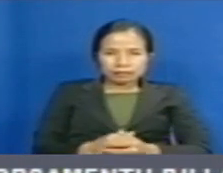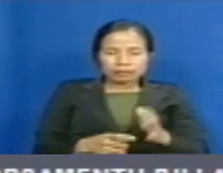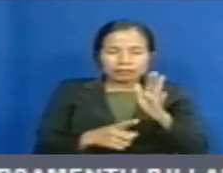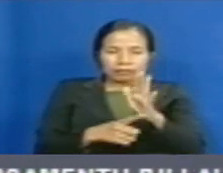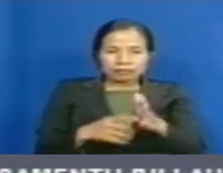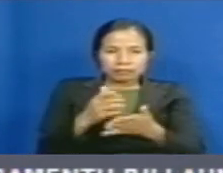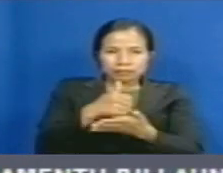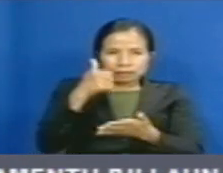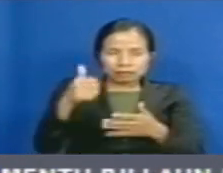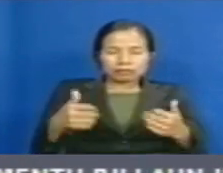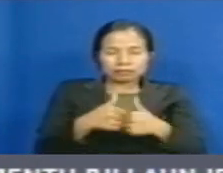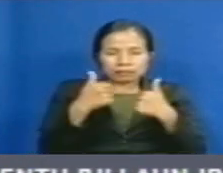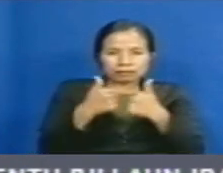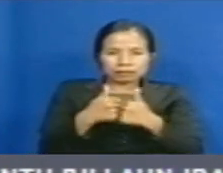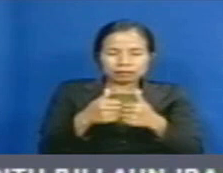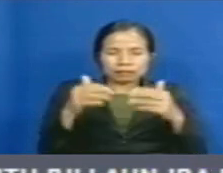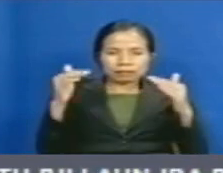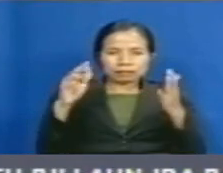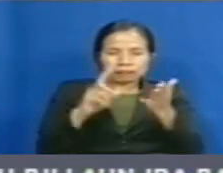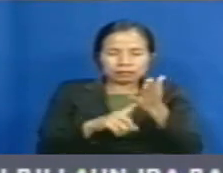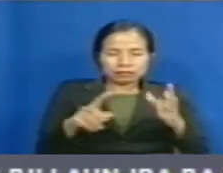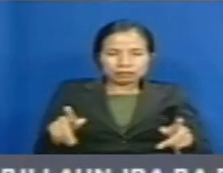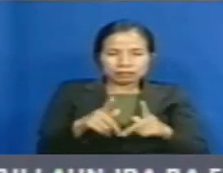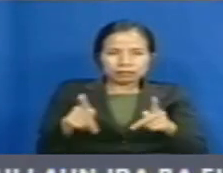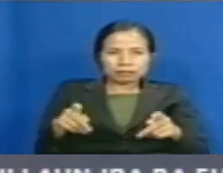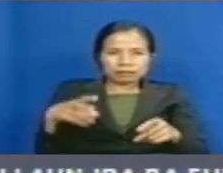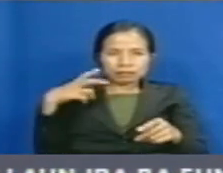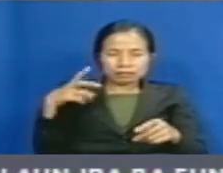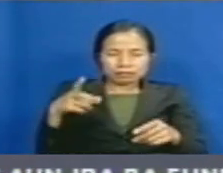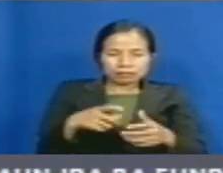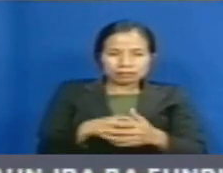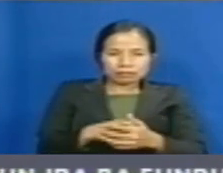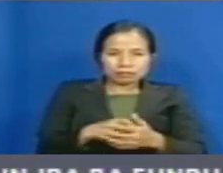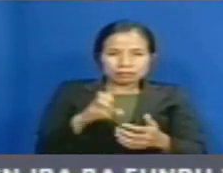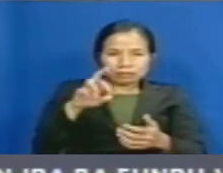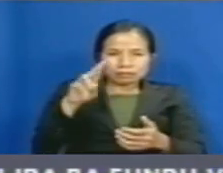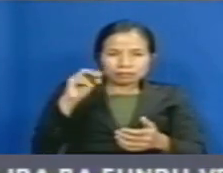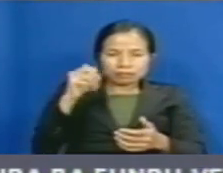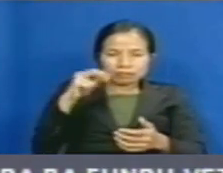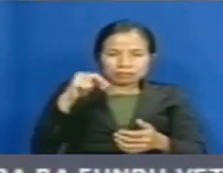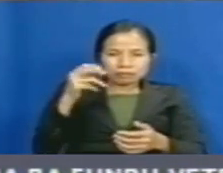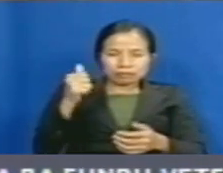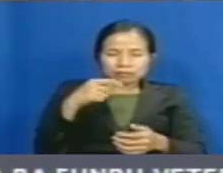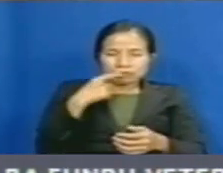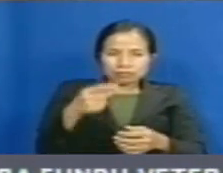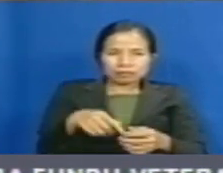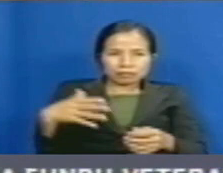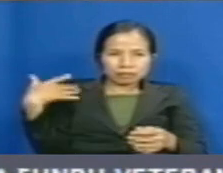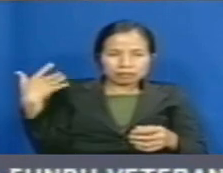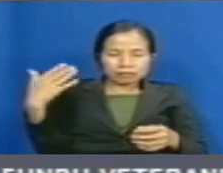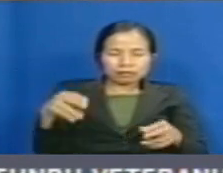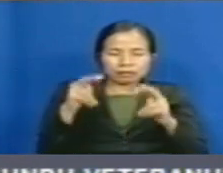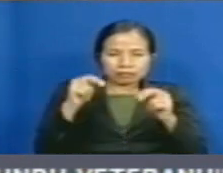Representante Manang na imba competição discurso público para a língua portuguesa. Herman da Silva Xavier afirma, líder jovem precisa